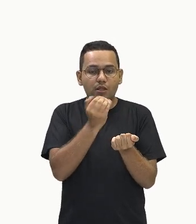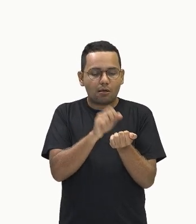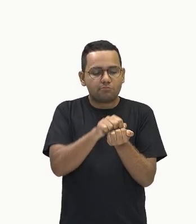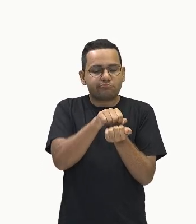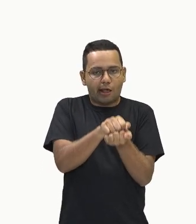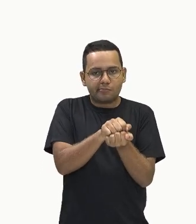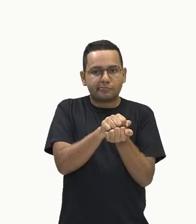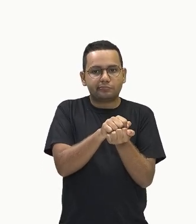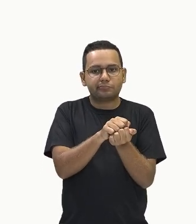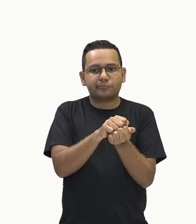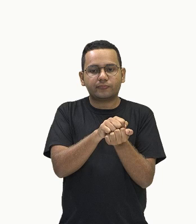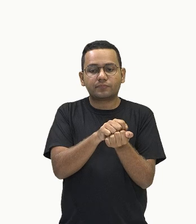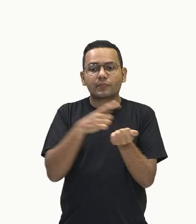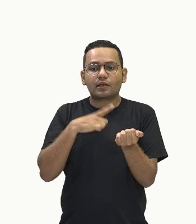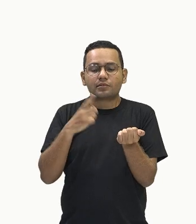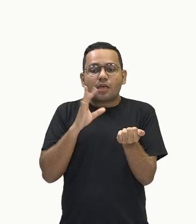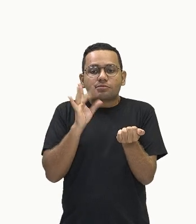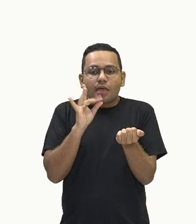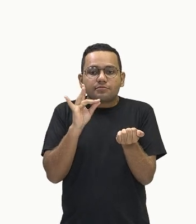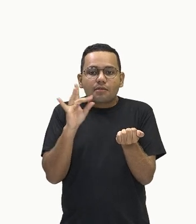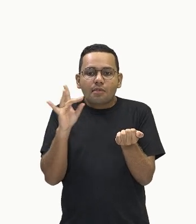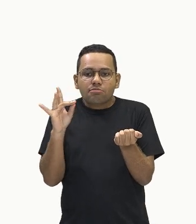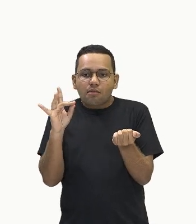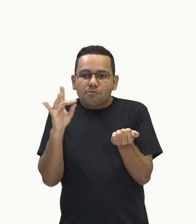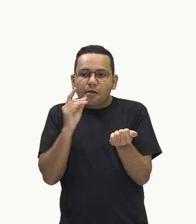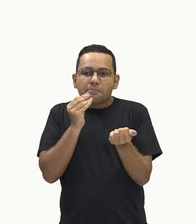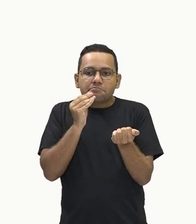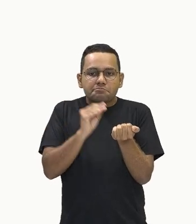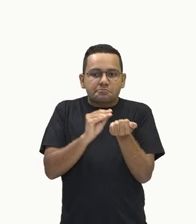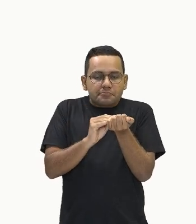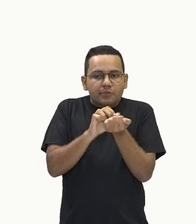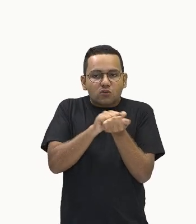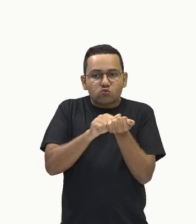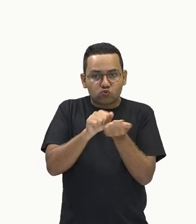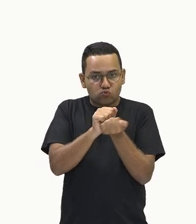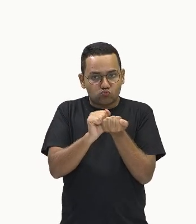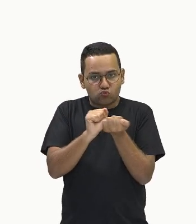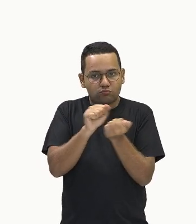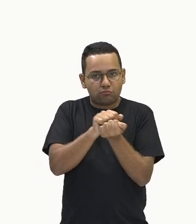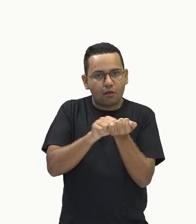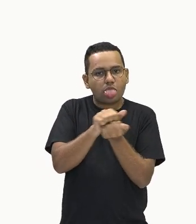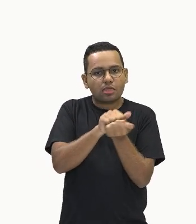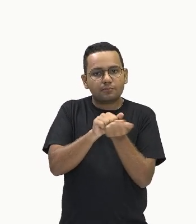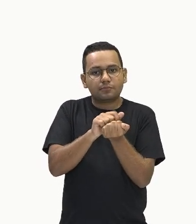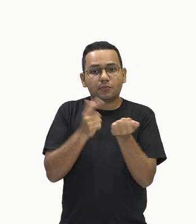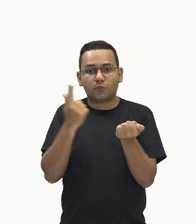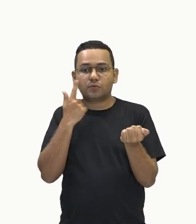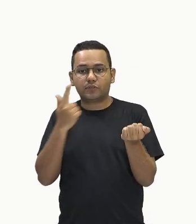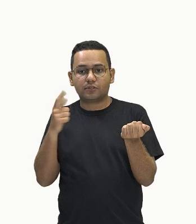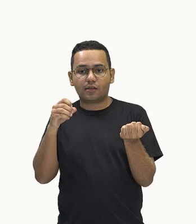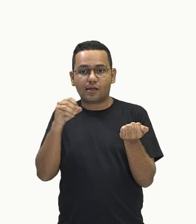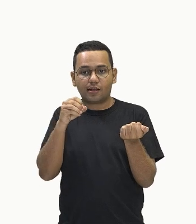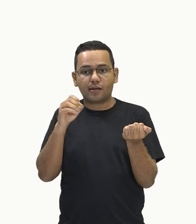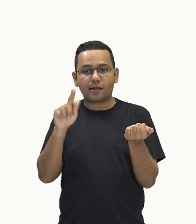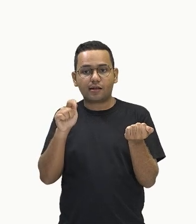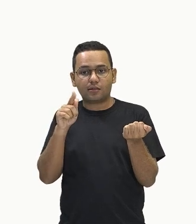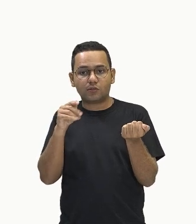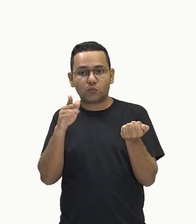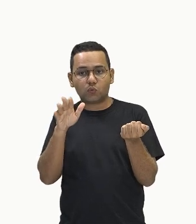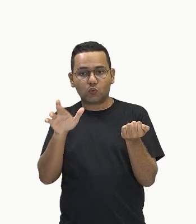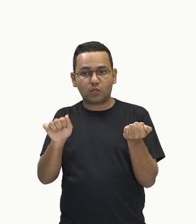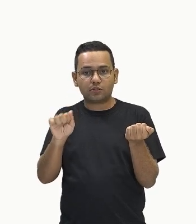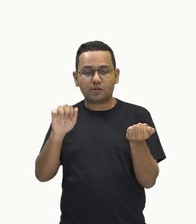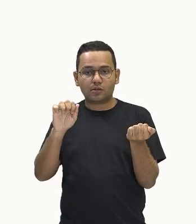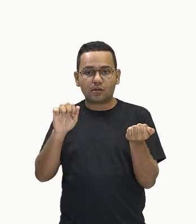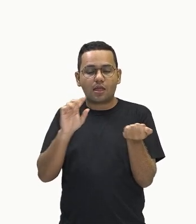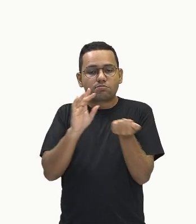dentes, ensalivando com a produção da saliva pelas glândulas salivares e com a